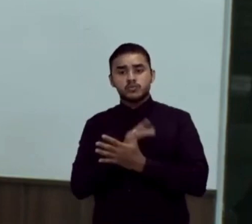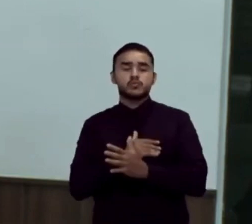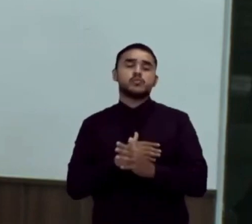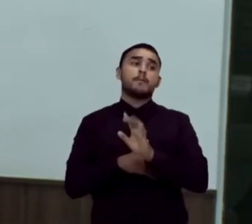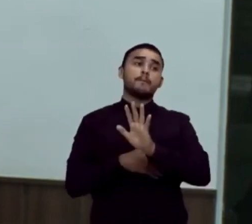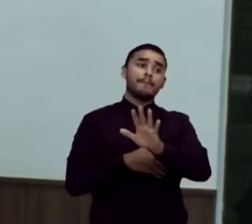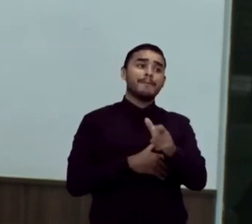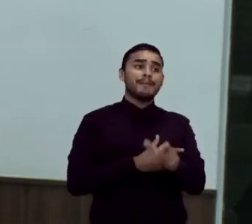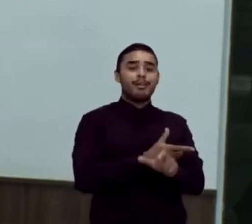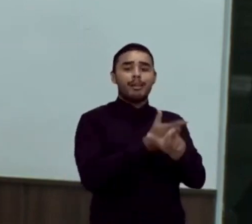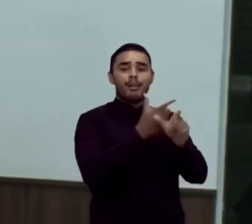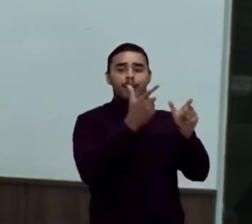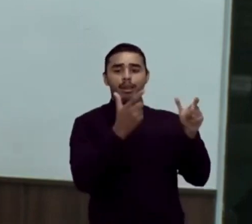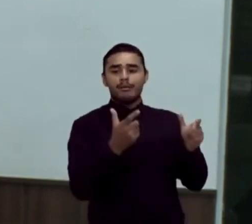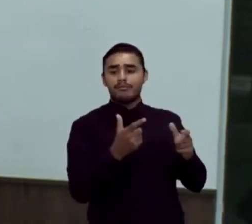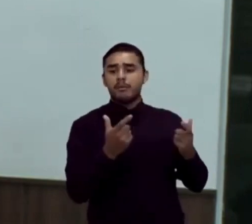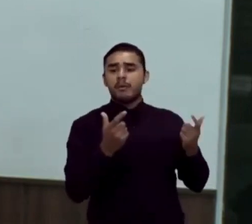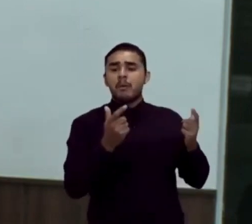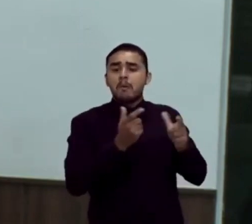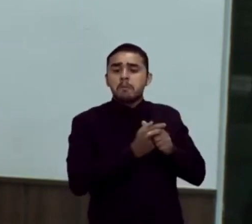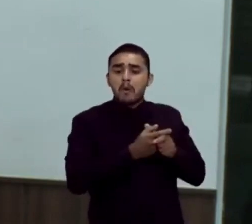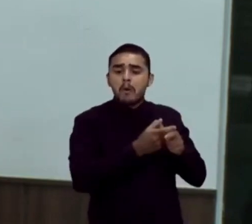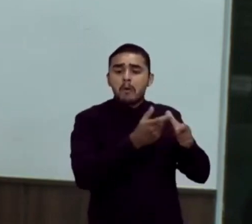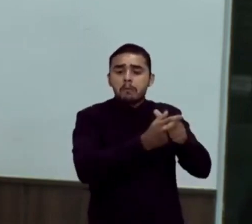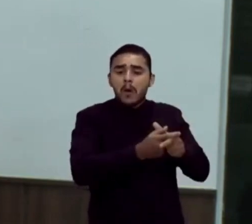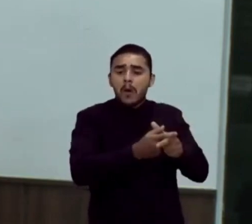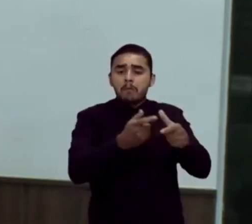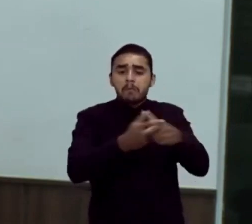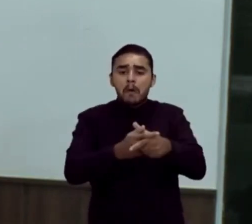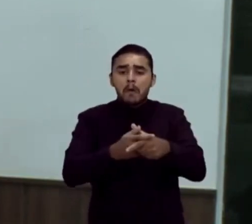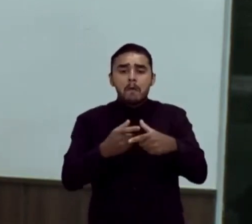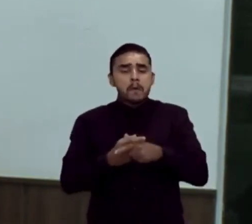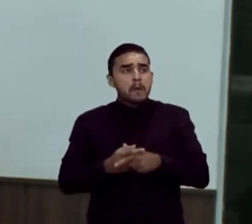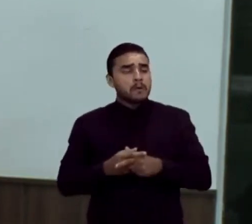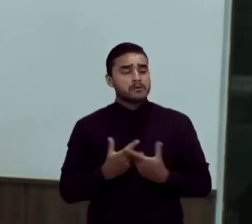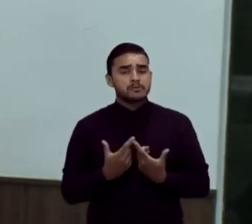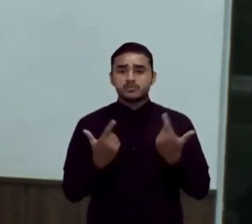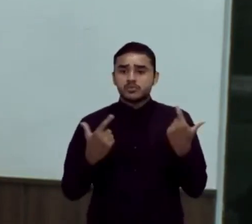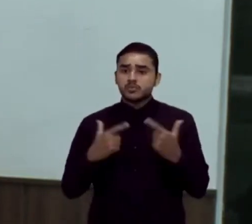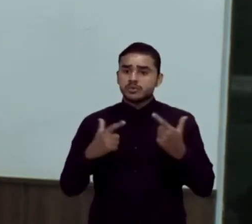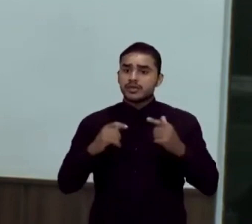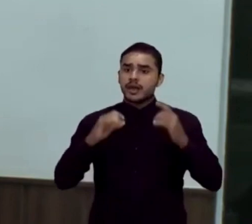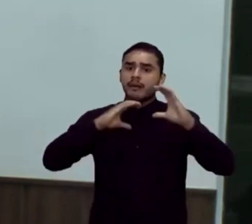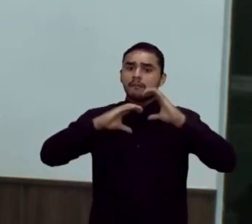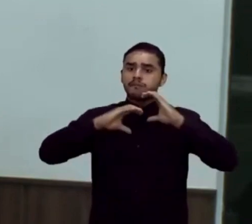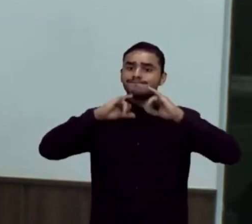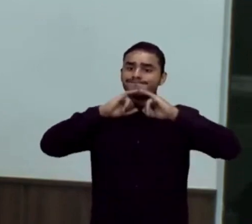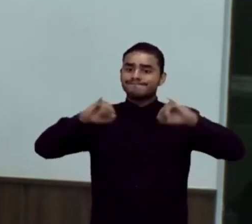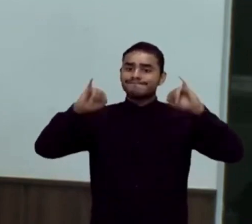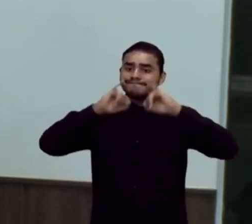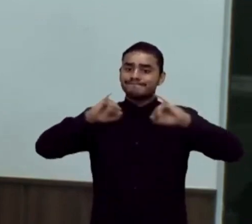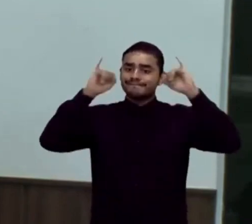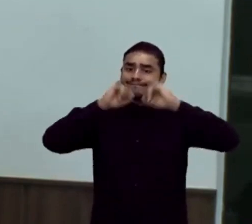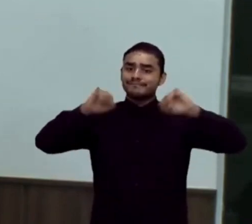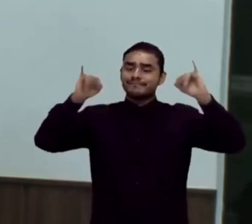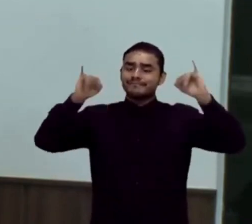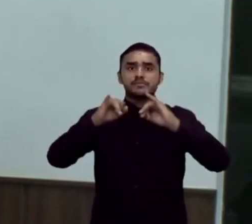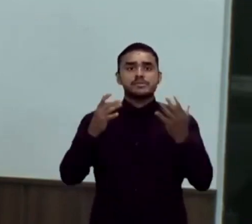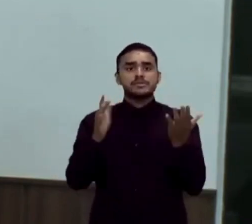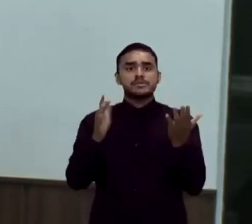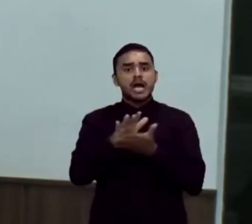estava esvaziada. Faltou comunicação em massa. A gente não vê na televisão, por exemplo, convite